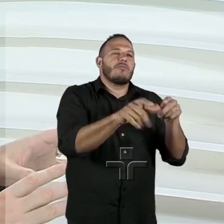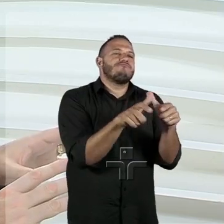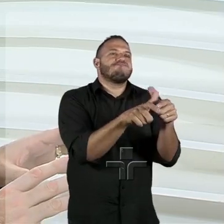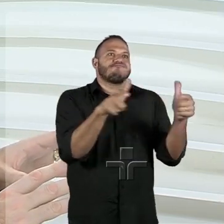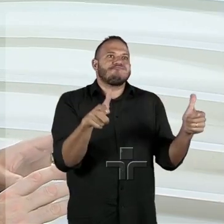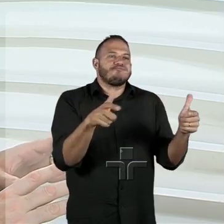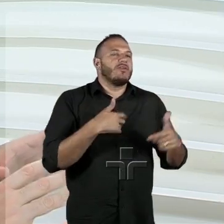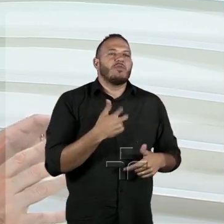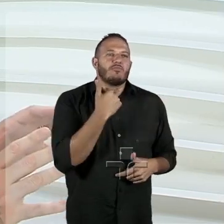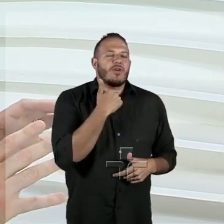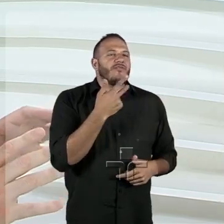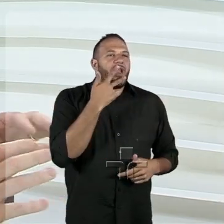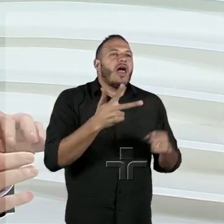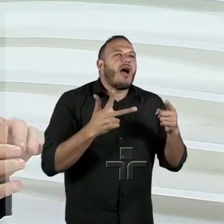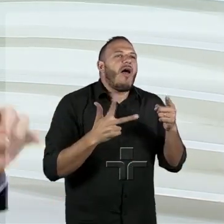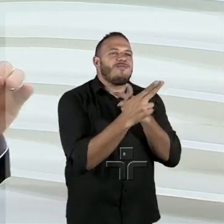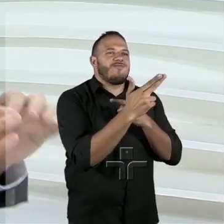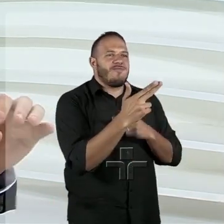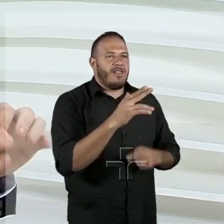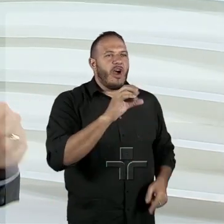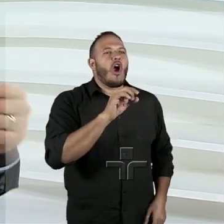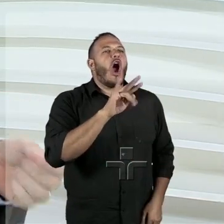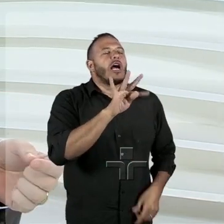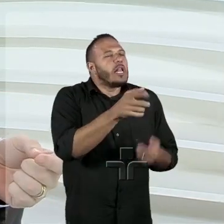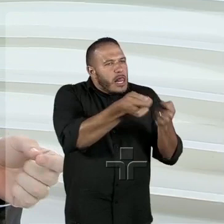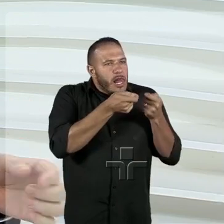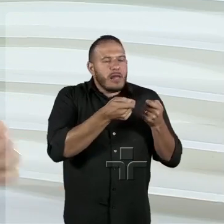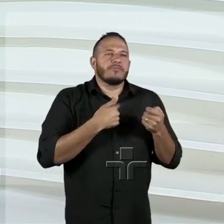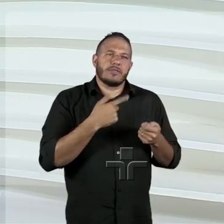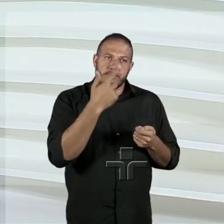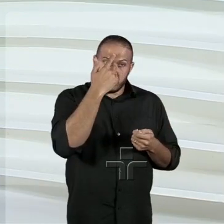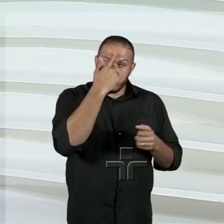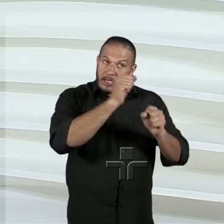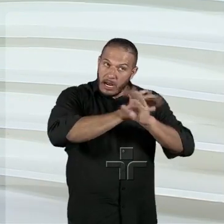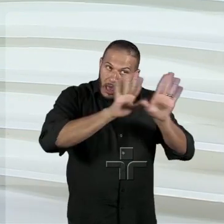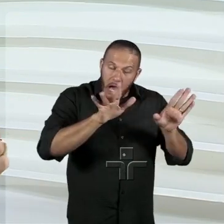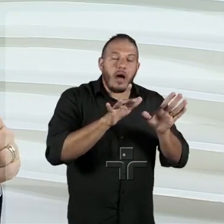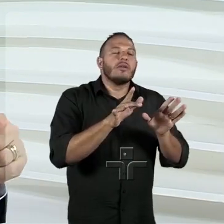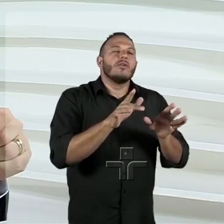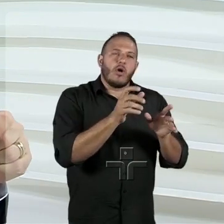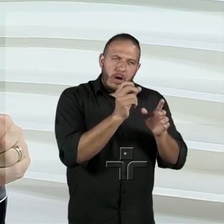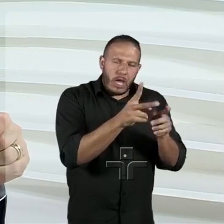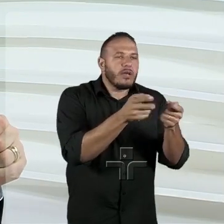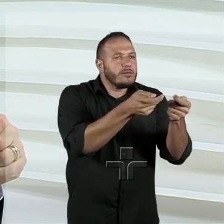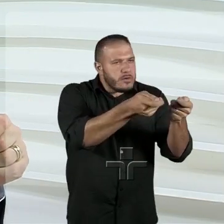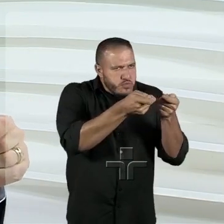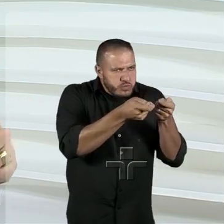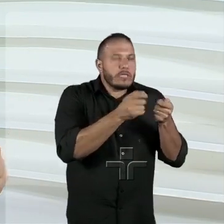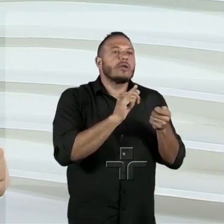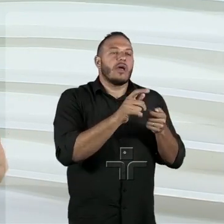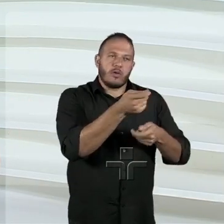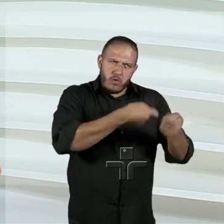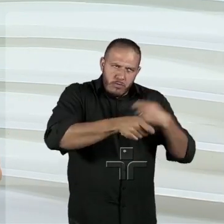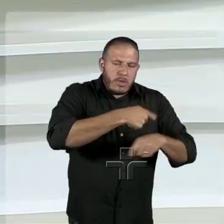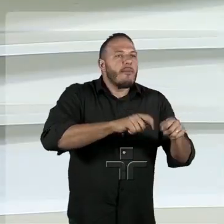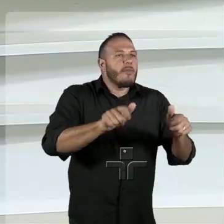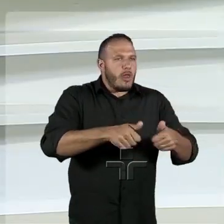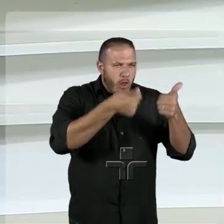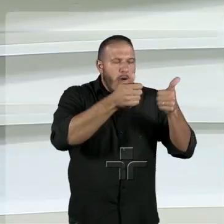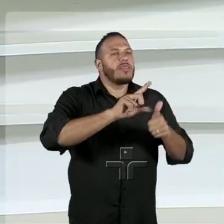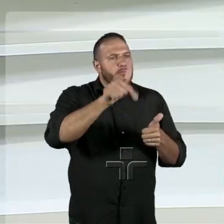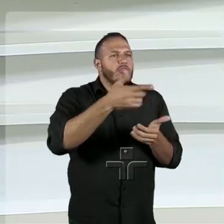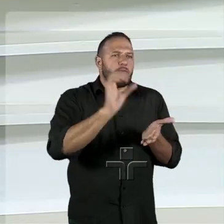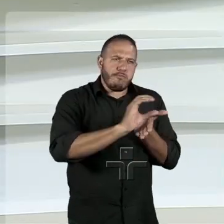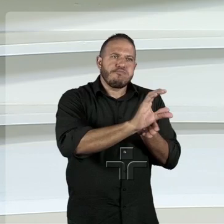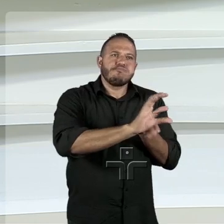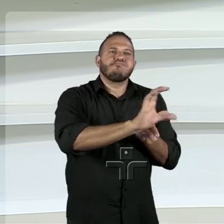pode falar em corte. Eu acho que precisa ficar muito claro que se trata de um contingenciamento e que se a economia melhorar, a gente vai ter esse recurso de